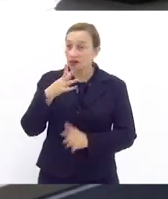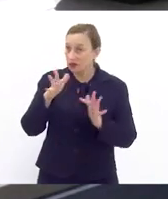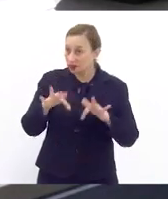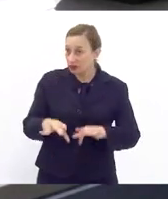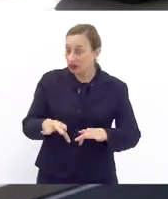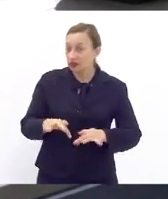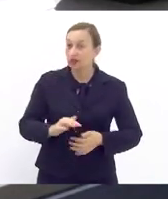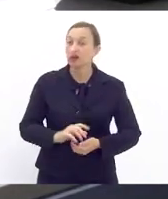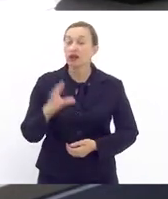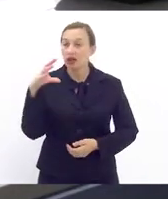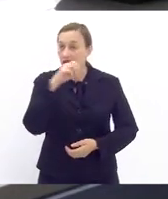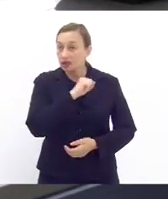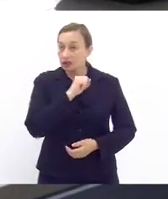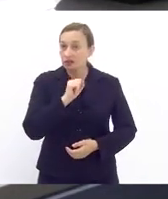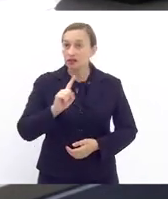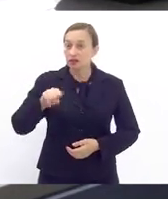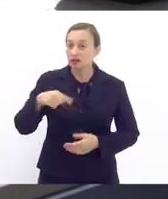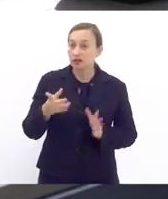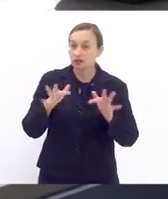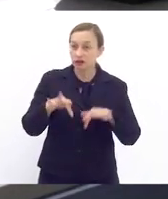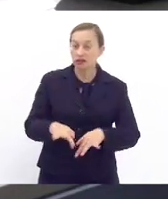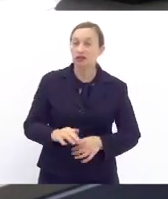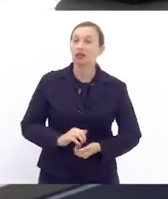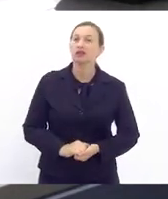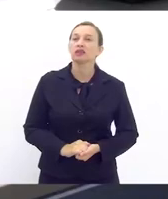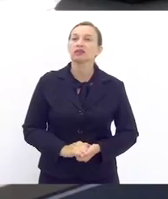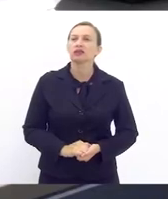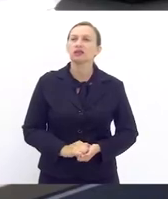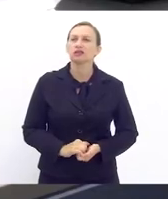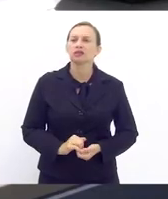final rápida e vamos encerrar